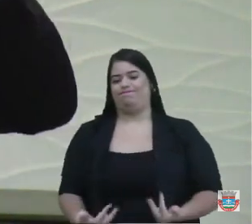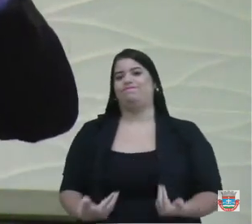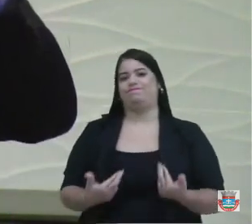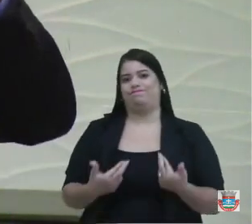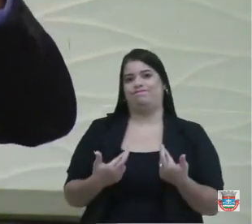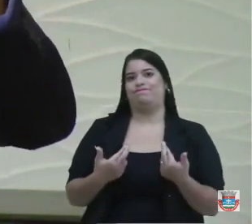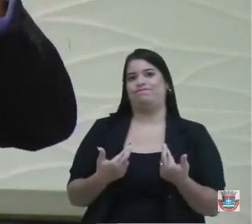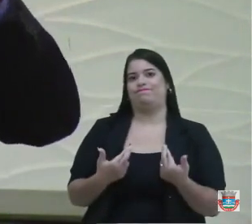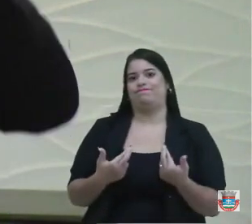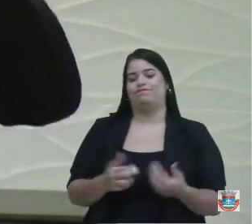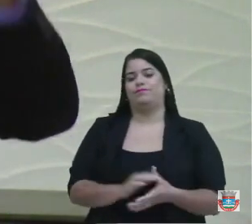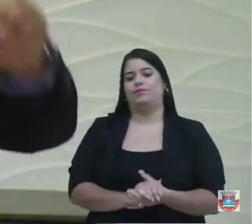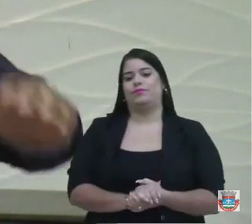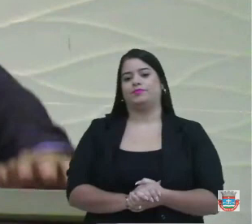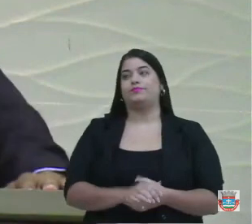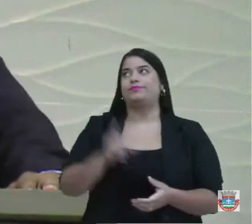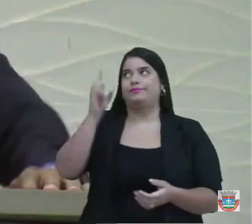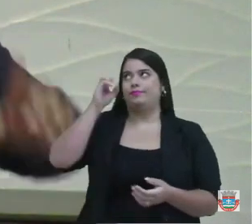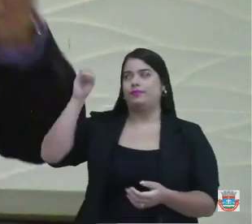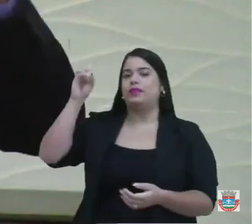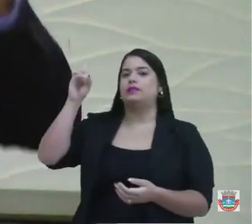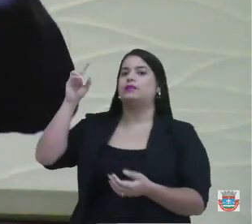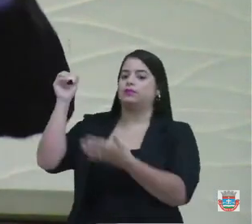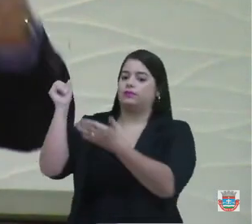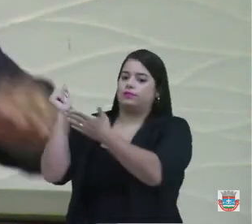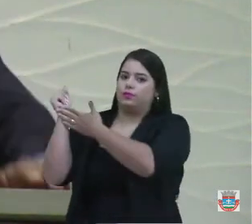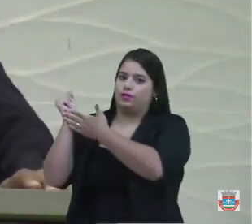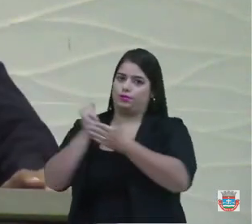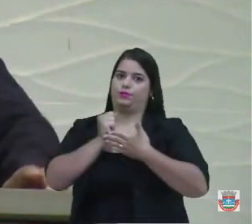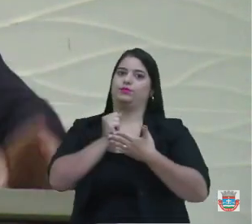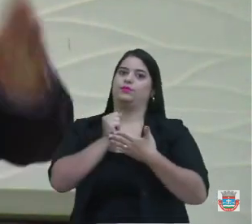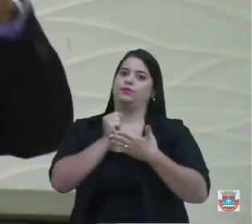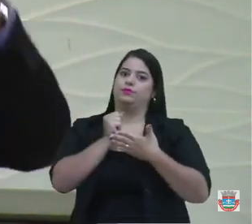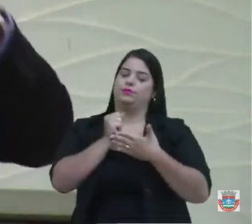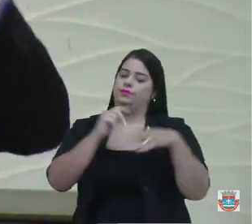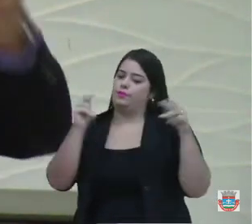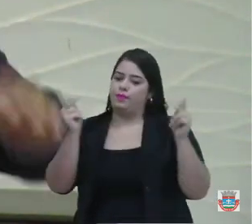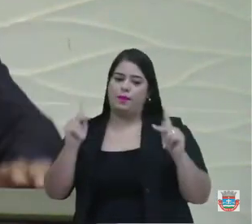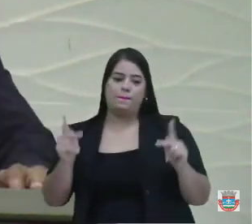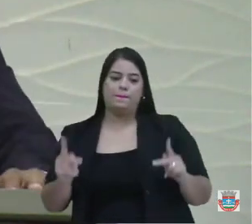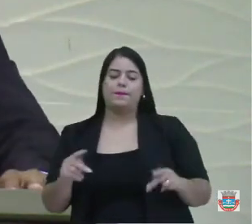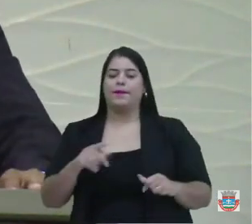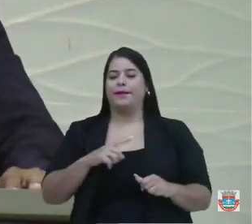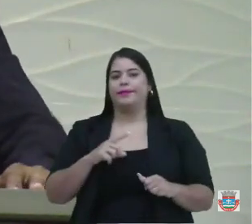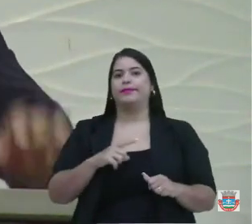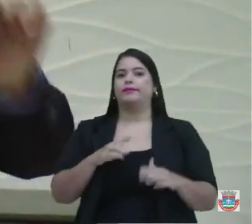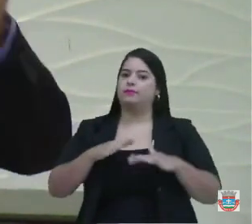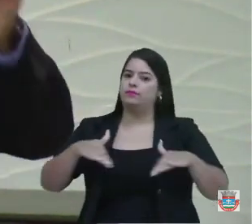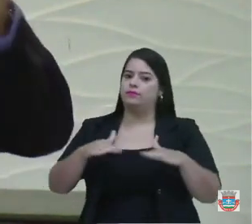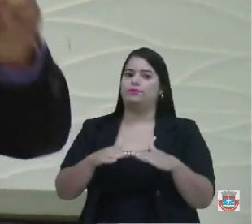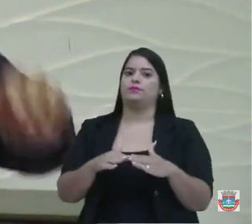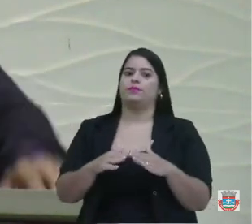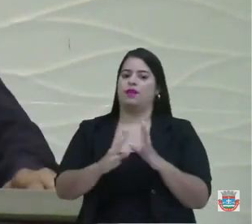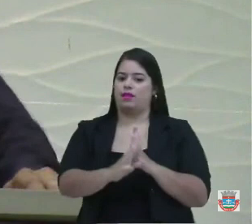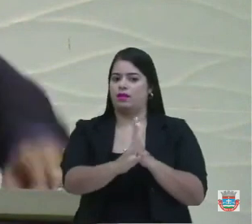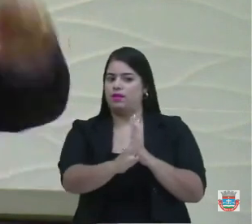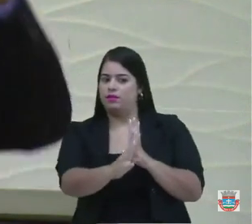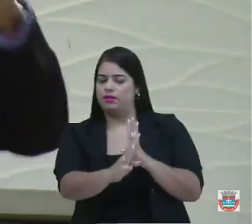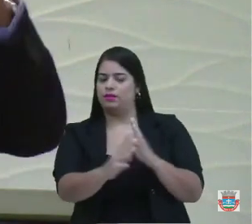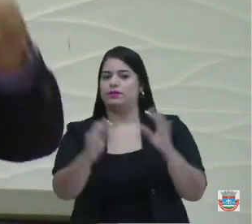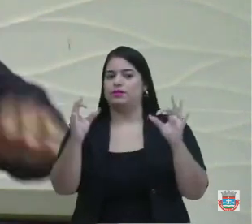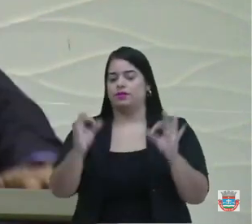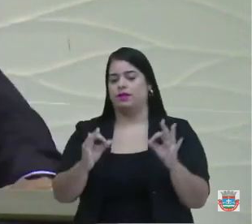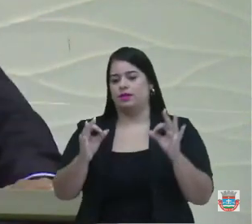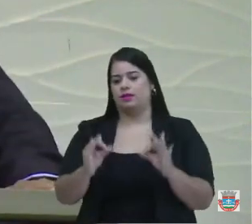primeiramente Deus, porque sem Deus nós não andamos, a gente tendo Deus e paz tem tudo. Todo mundo que está na fila aí pode ter certeza que